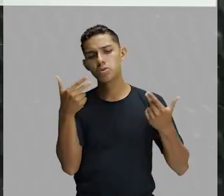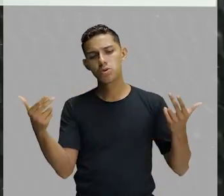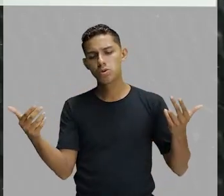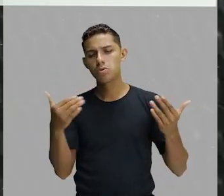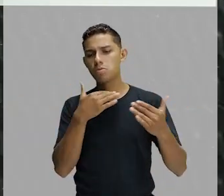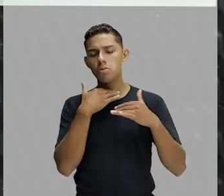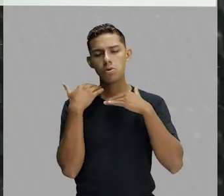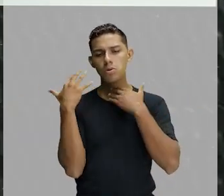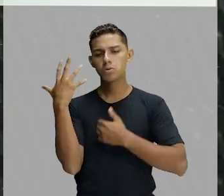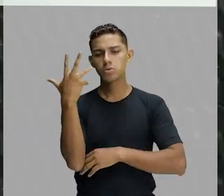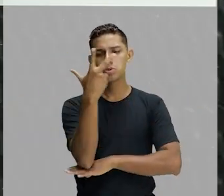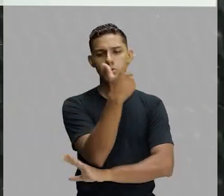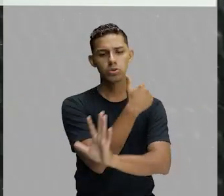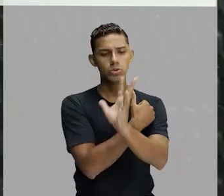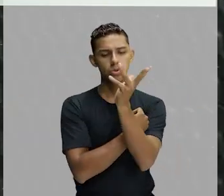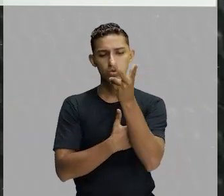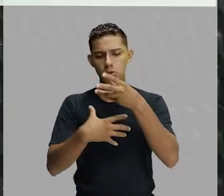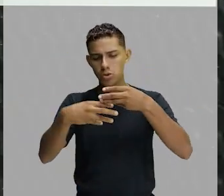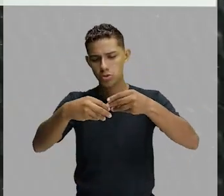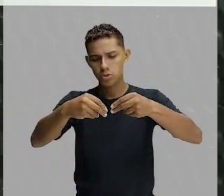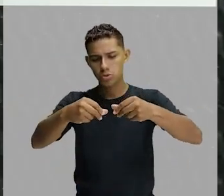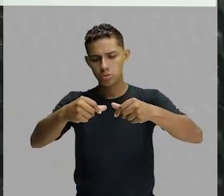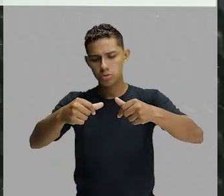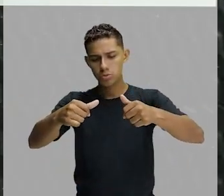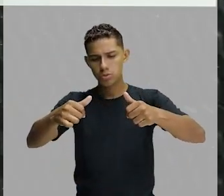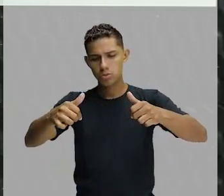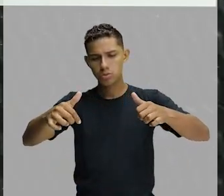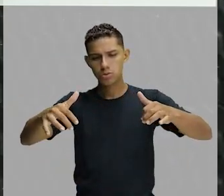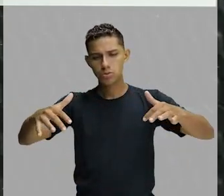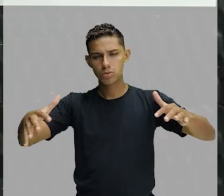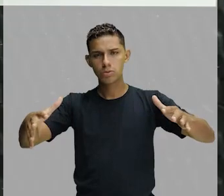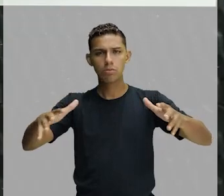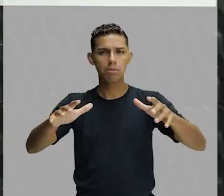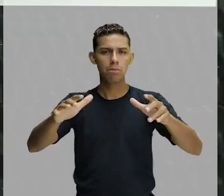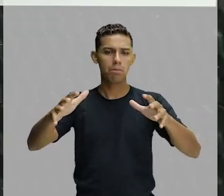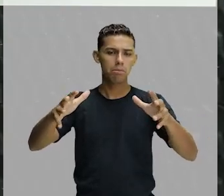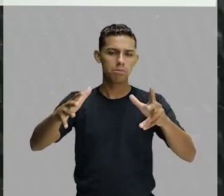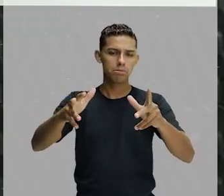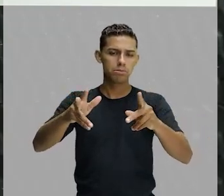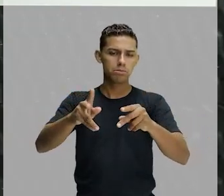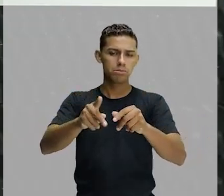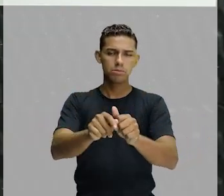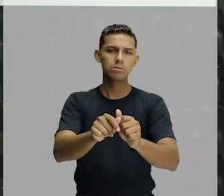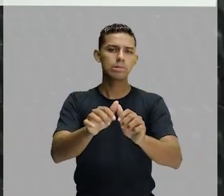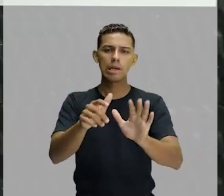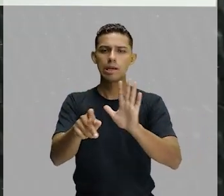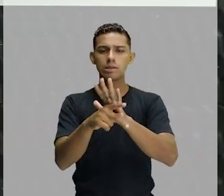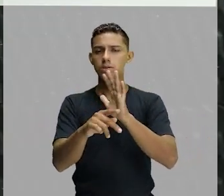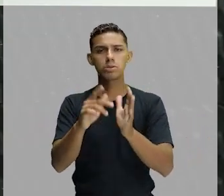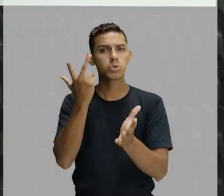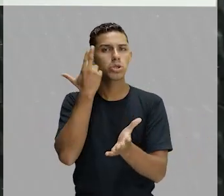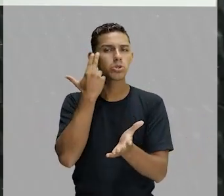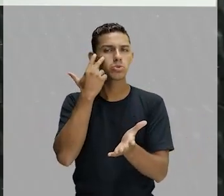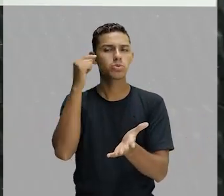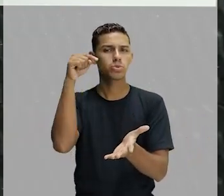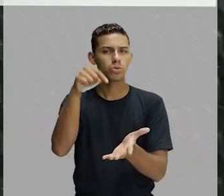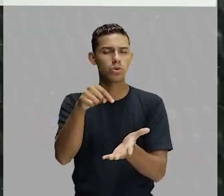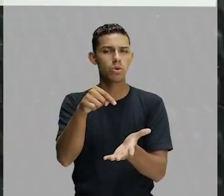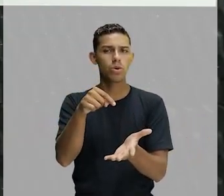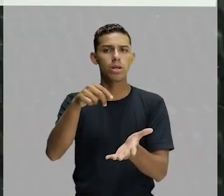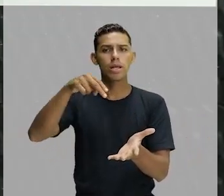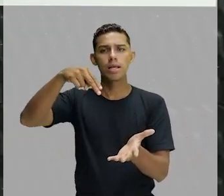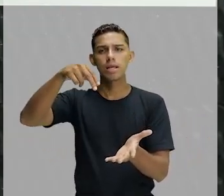ali e aquele corpo dele vai sofrer decomposição e acaba virando um adubo natural. E aí esse adubo natural ele